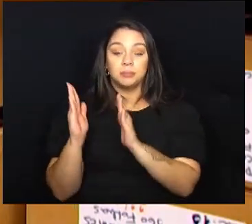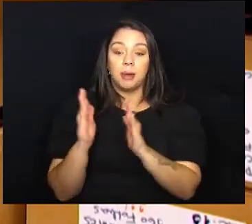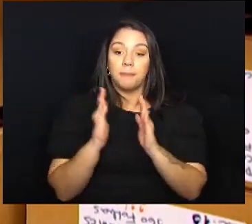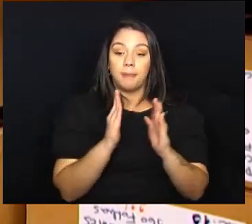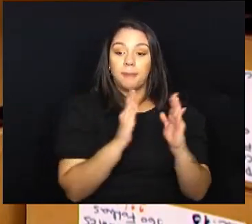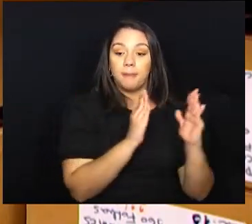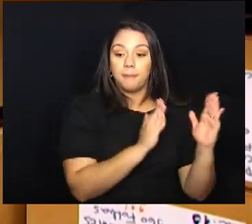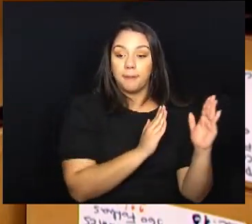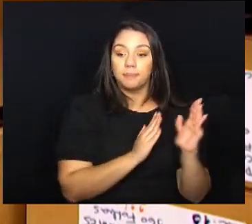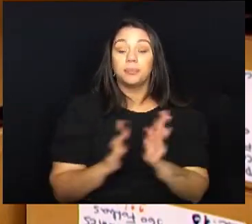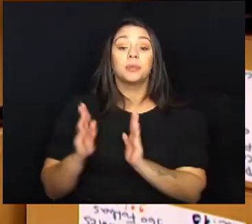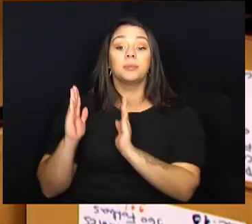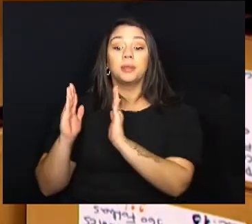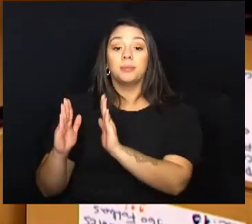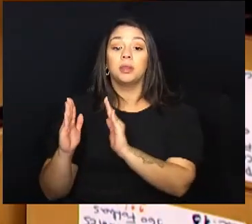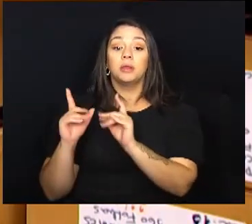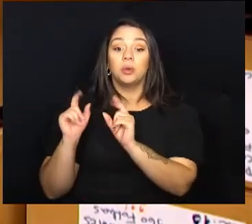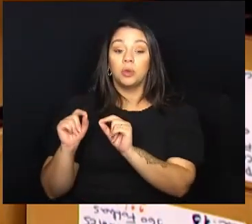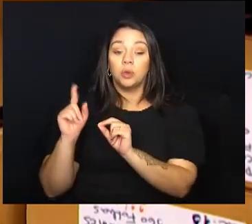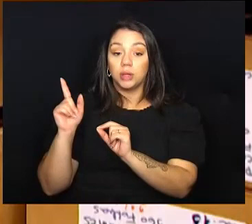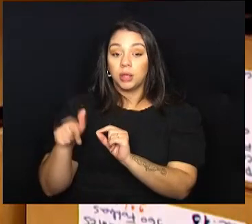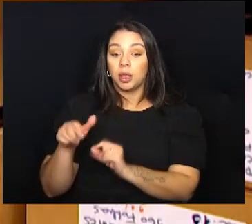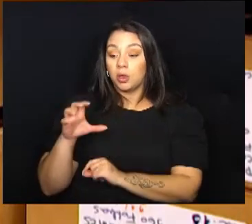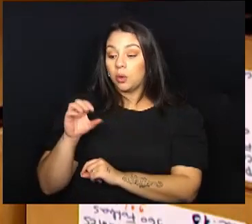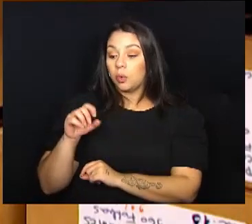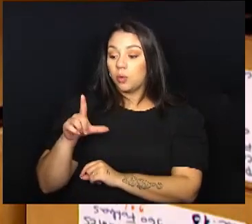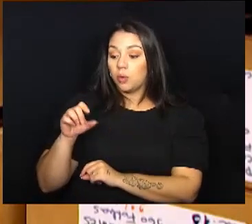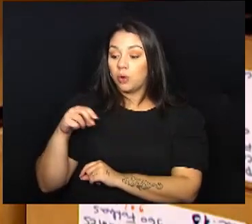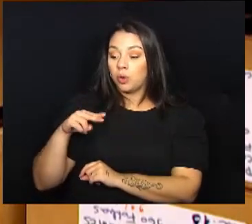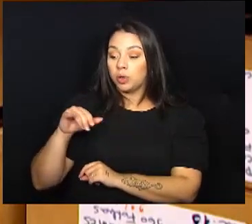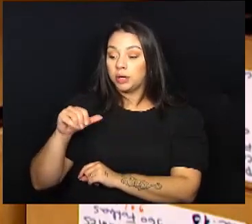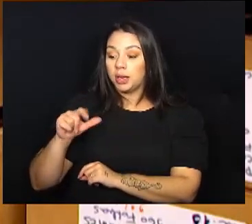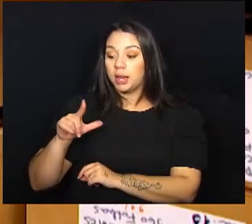primeira, chamada de colonialismo, começa em